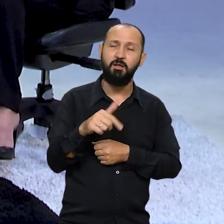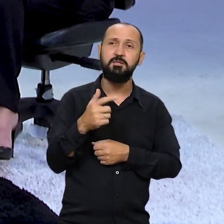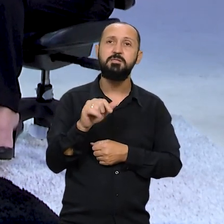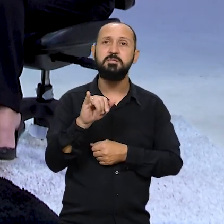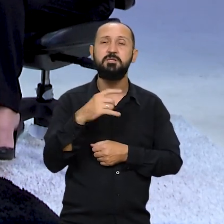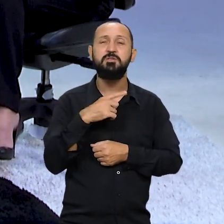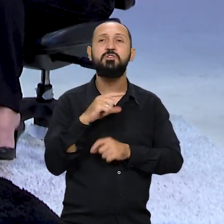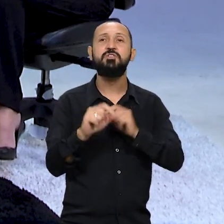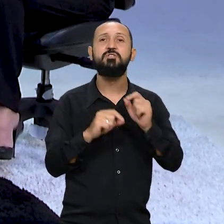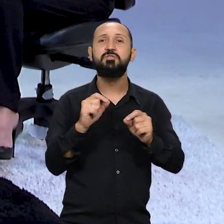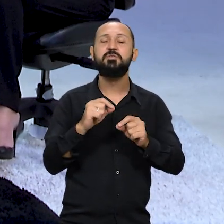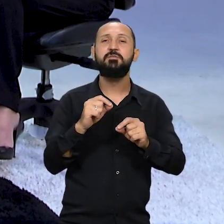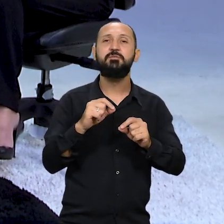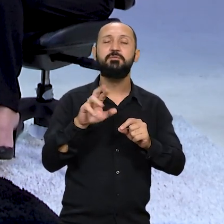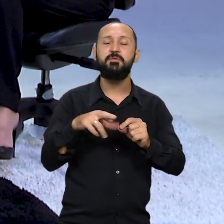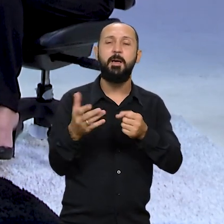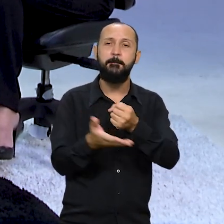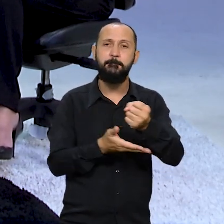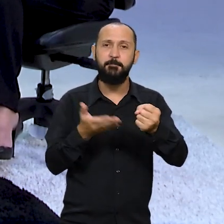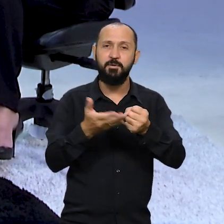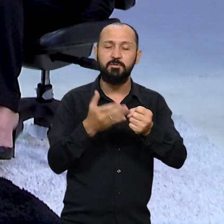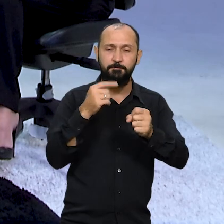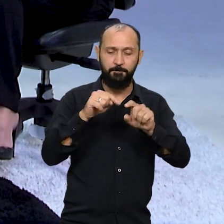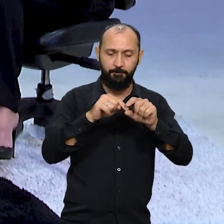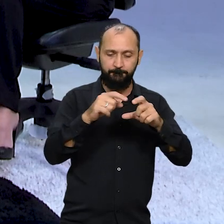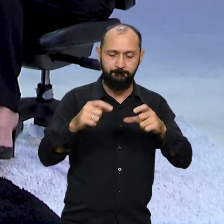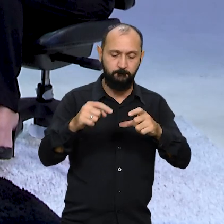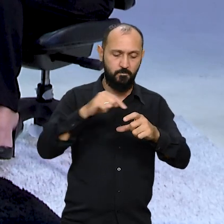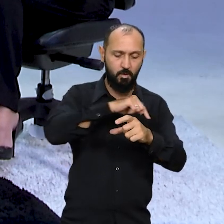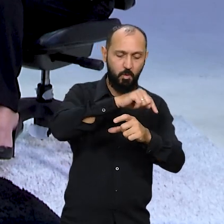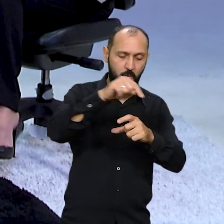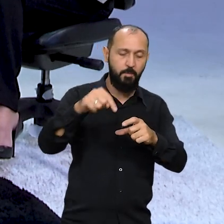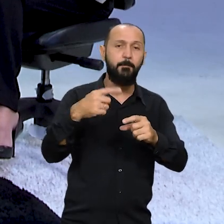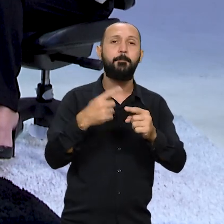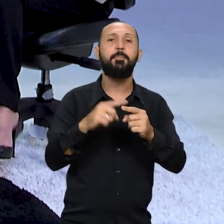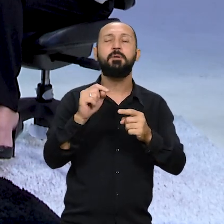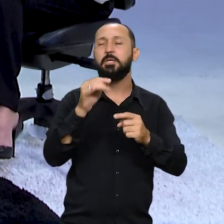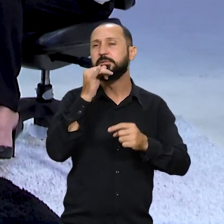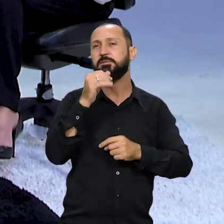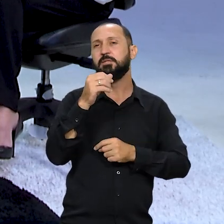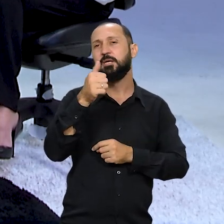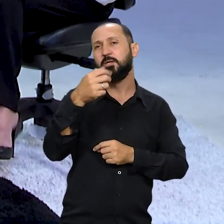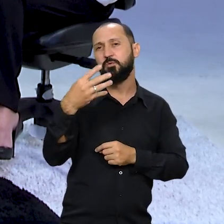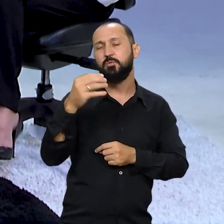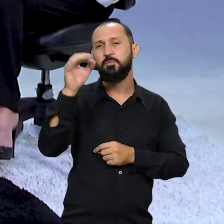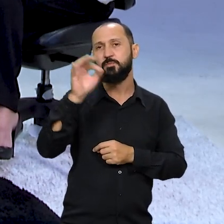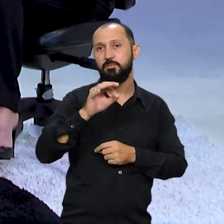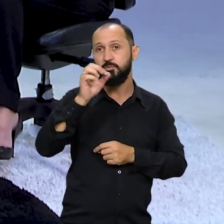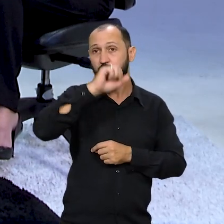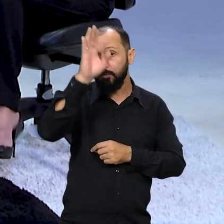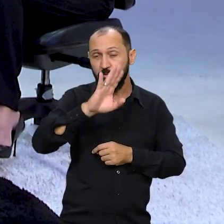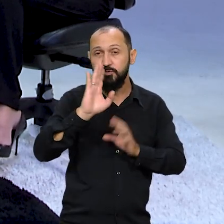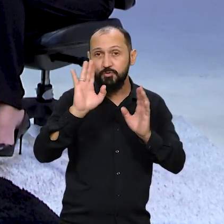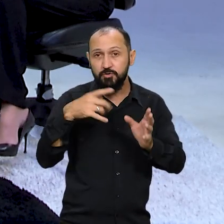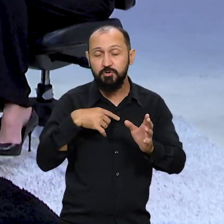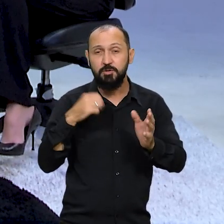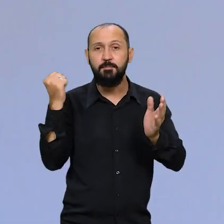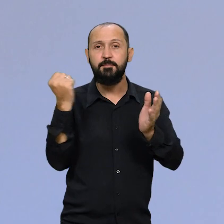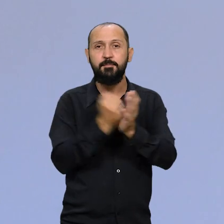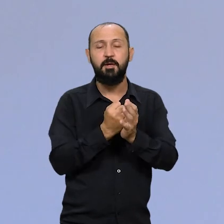Não existe previsão de indenização. O produtor rural fecha a sua mala e sai do seu imóvel, da sua propriedade, sem